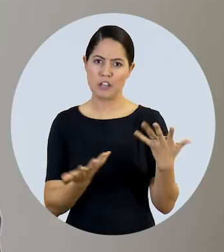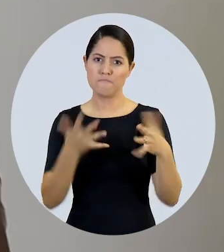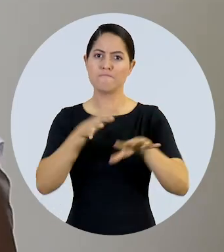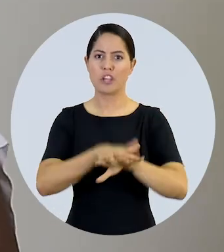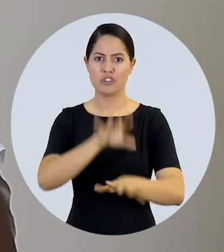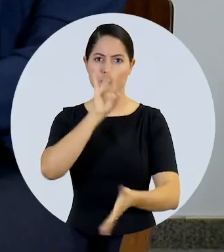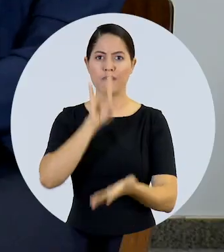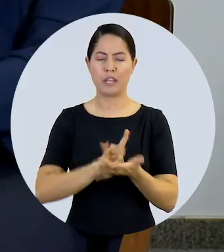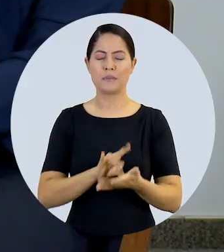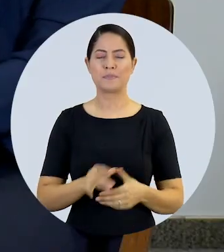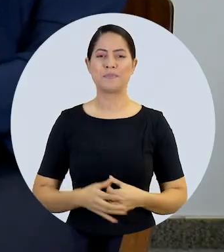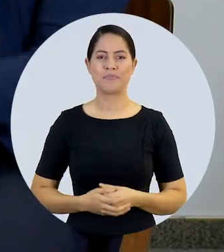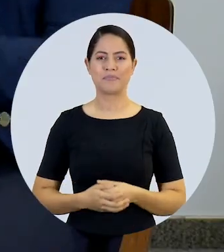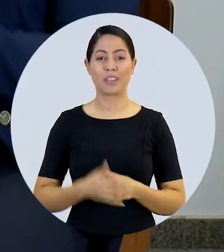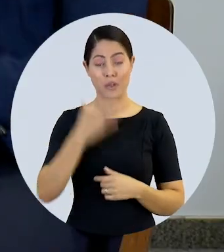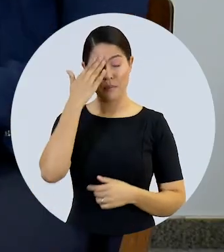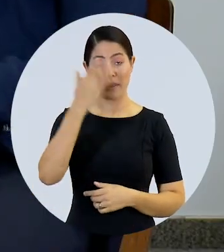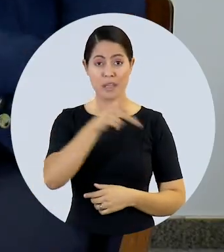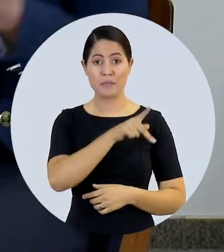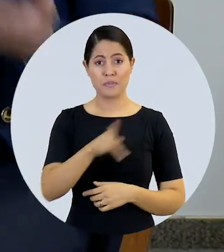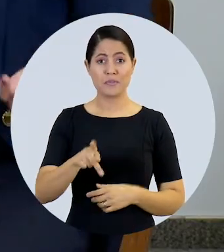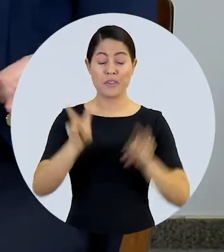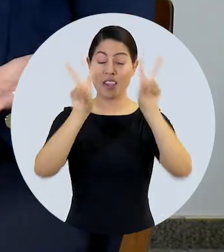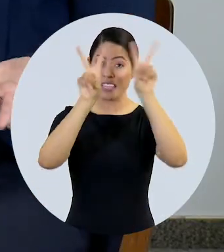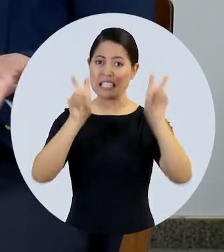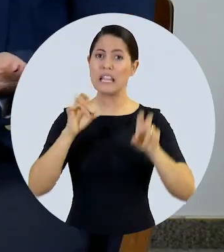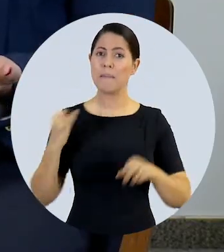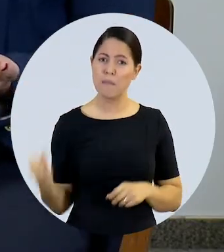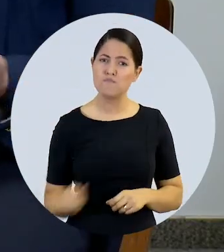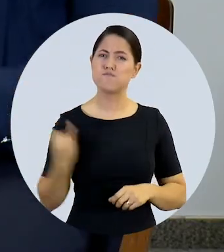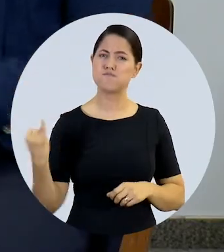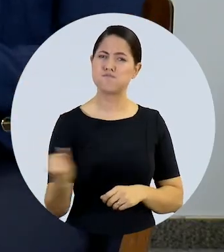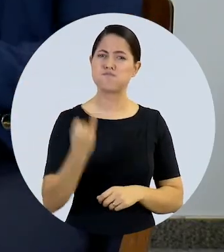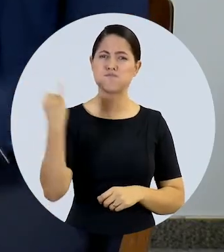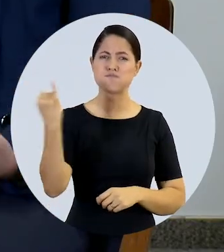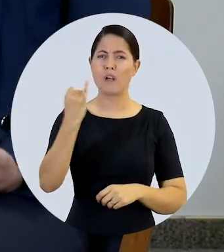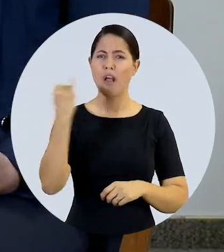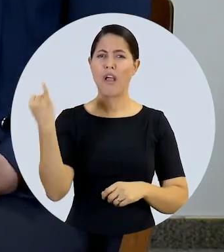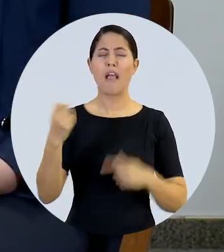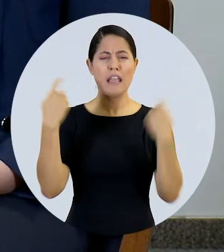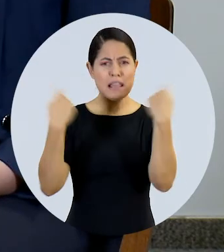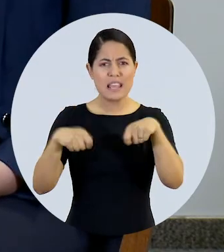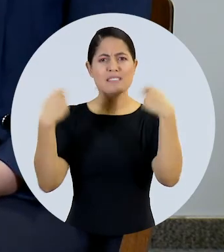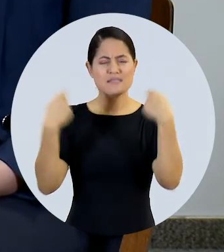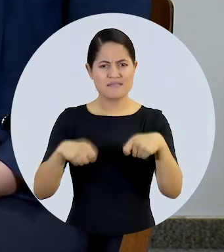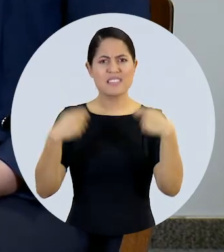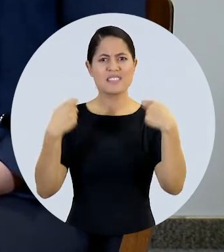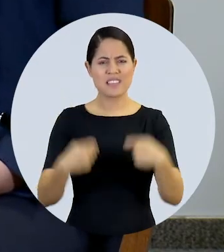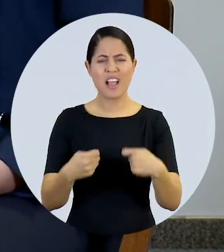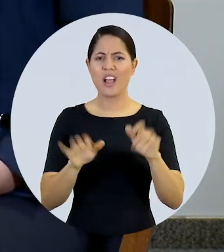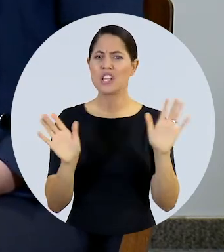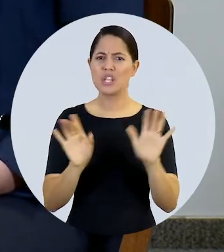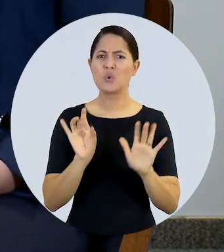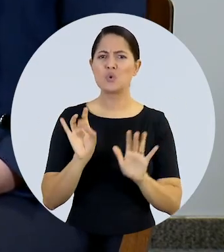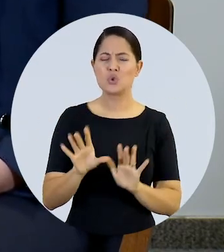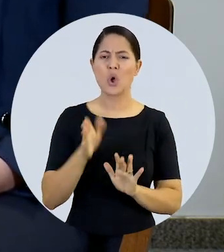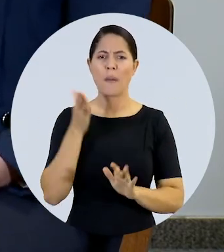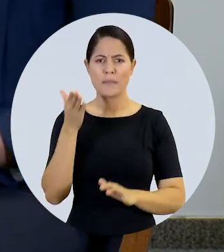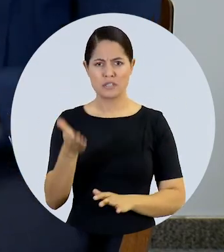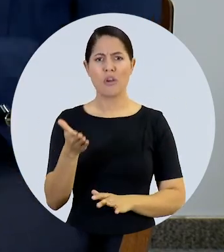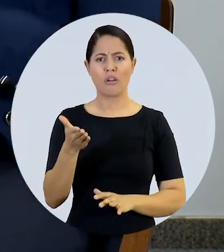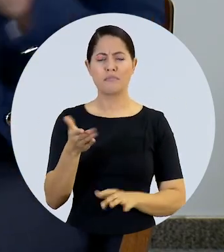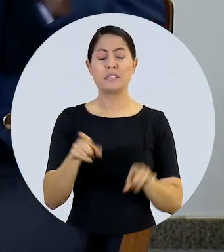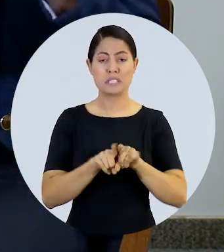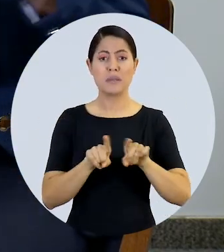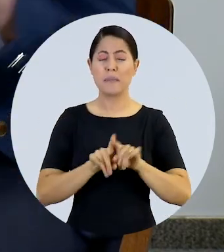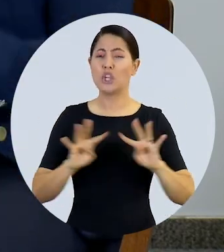pergunta. Professor, então gostaria de te agradecer por participar conosco para tratar de um tema tão importante e caro, não só para a senhora, mas eu acredito